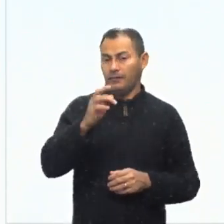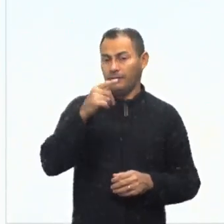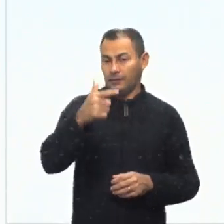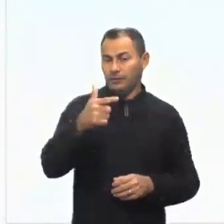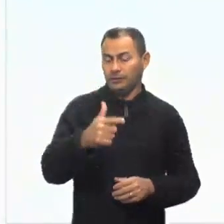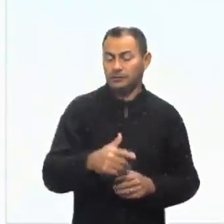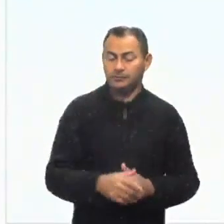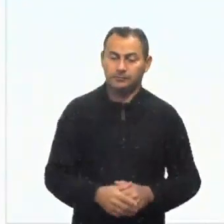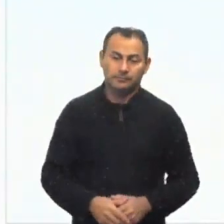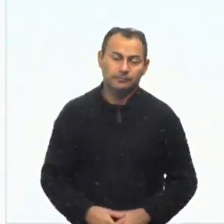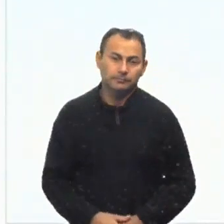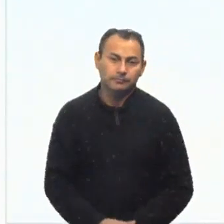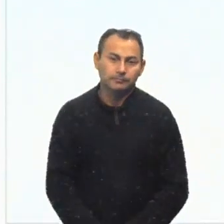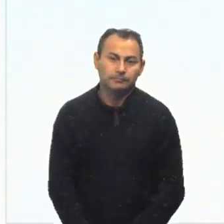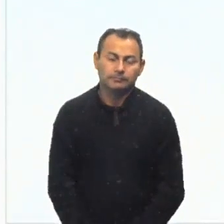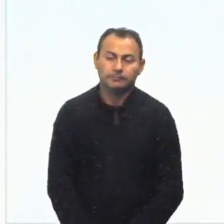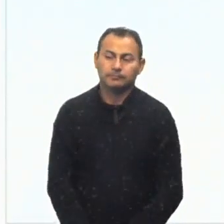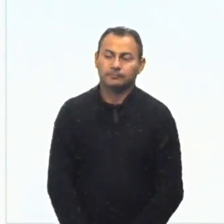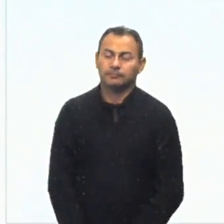F2.